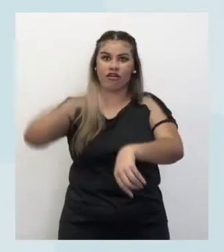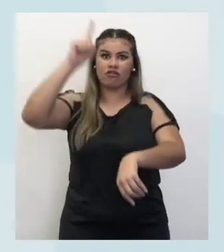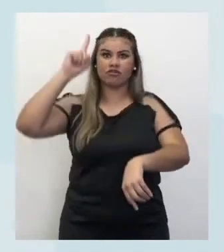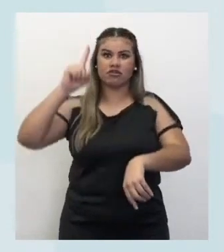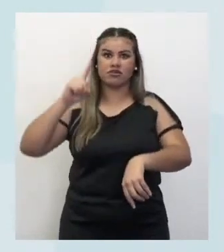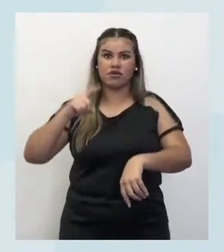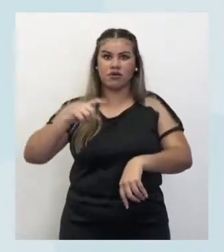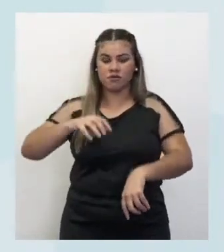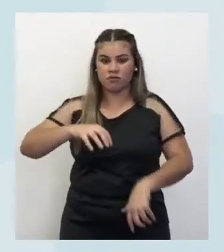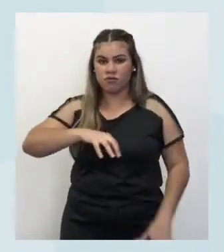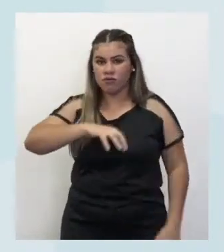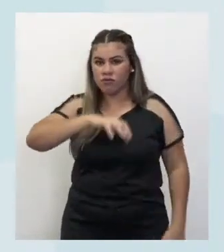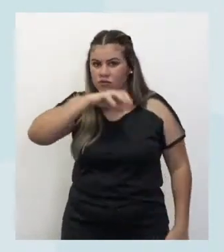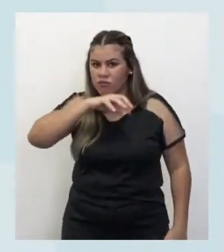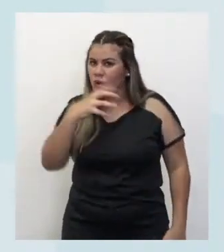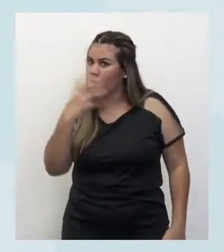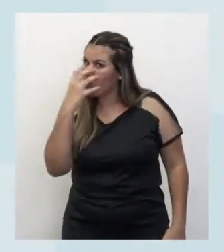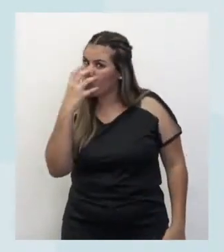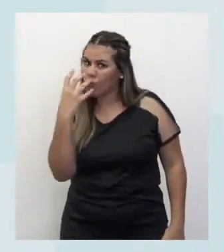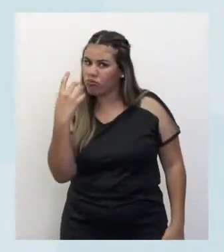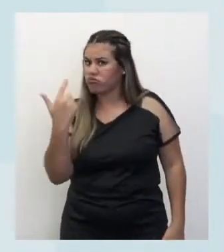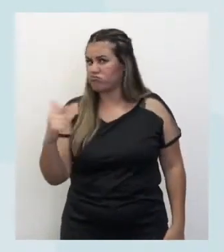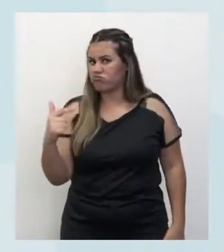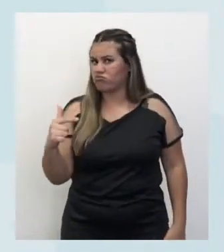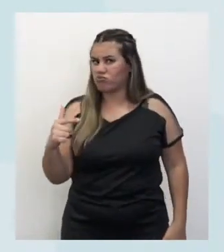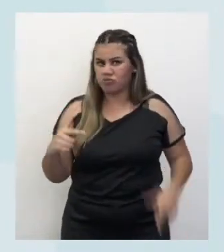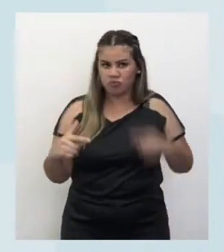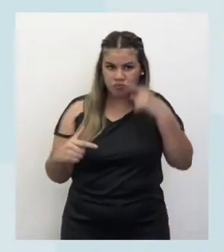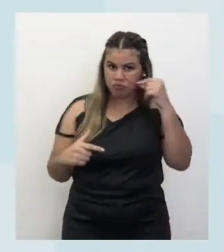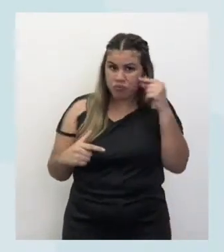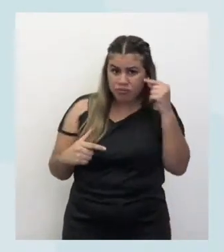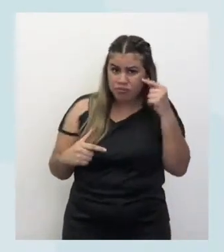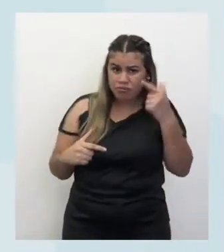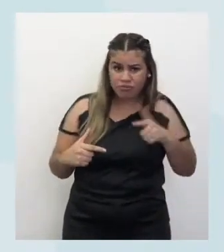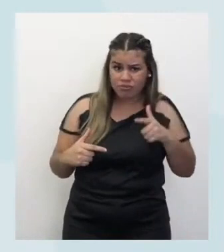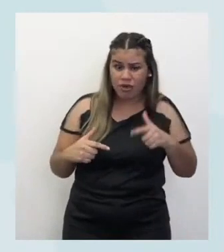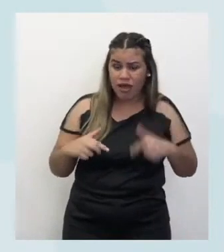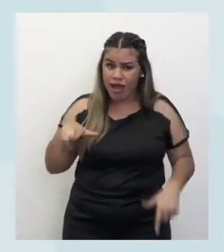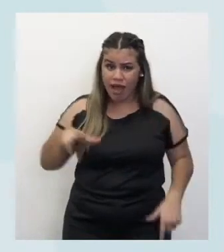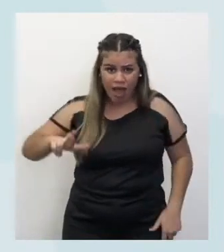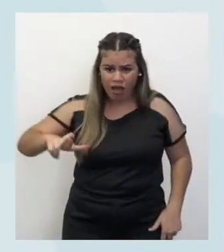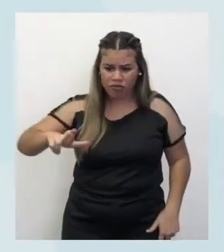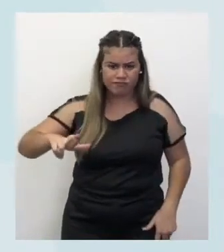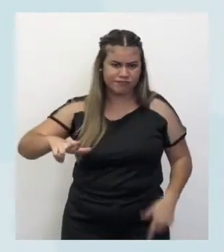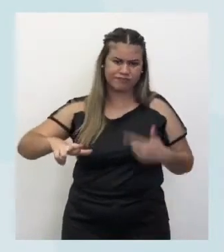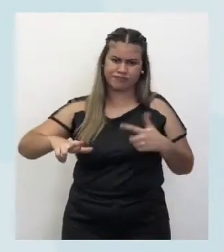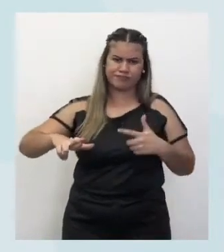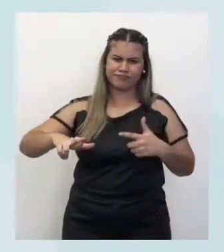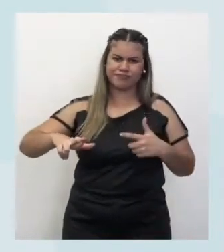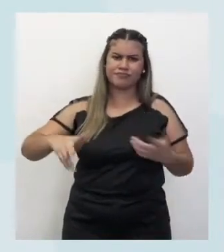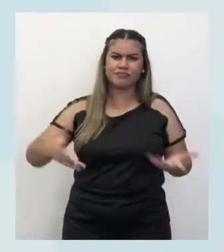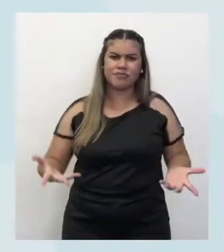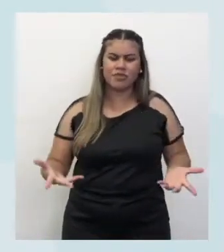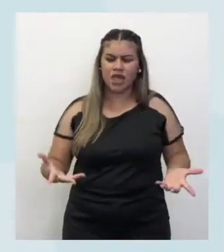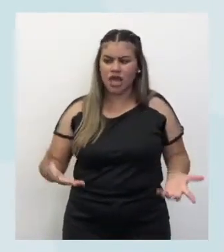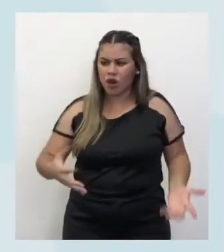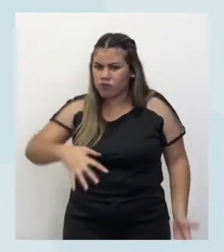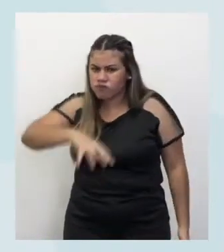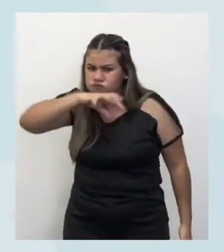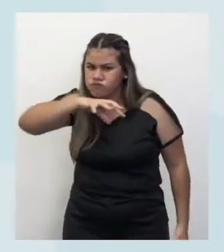O bicho não era um cão, não era um gato, não era um rato. O bicho, meu